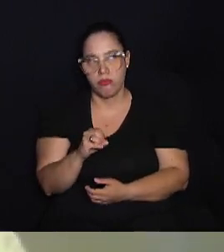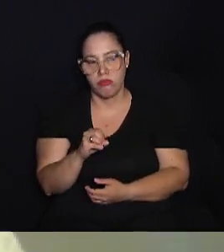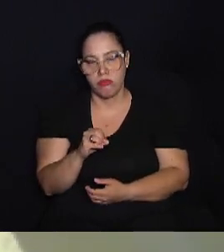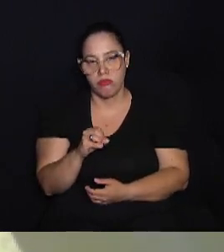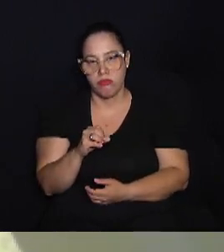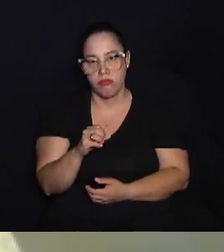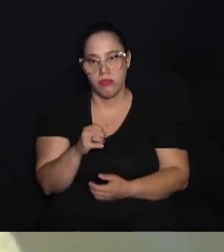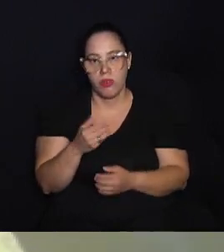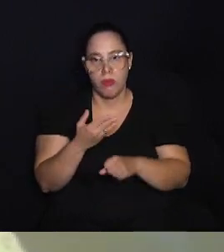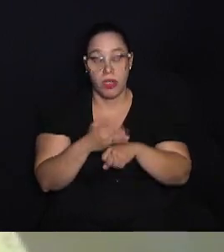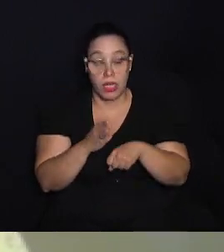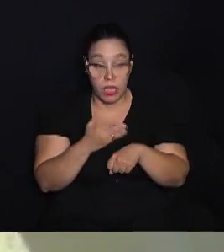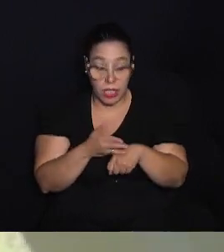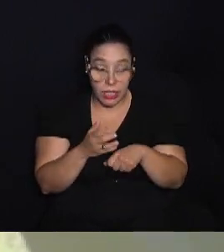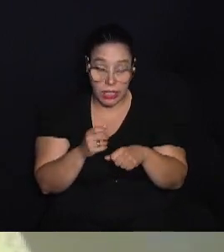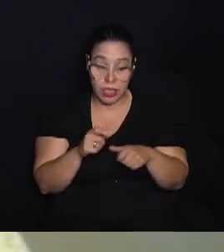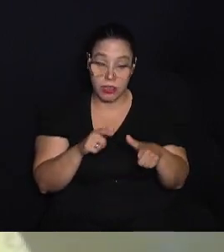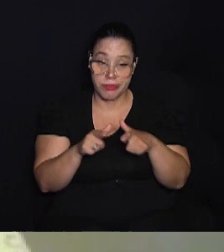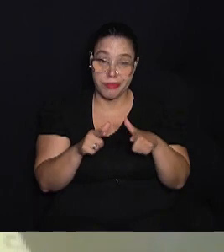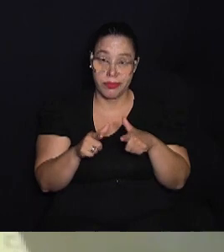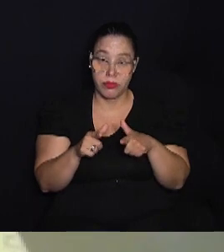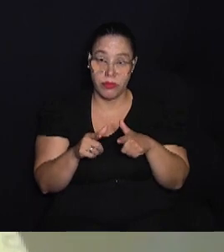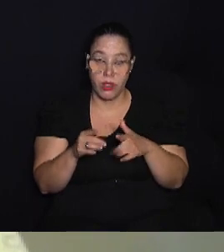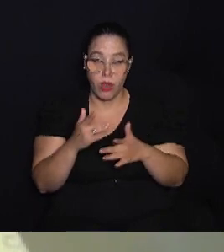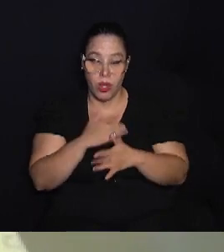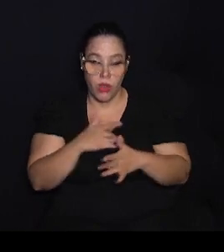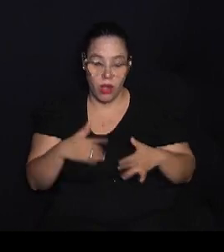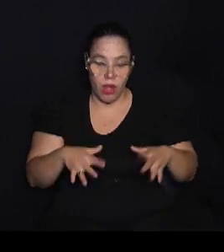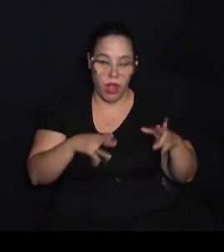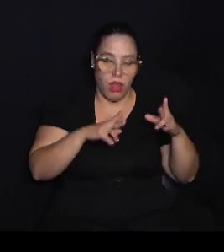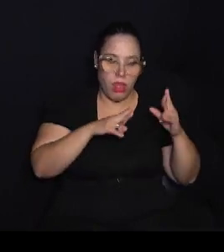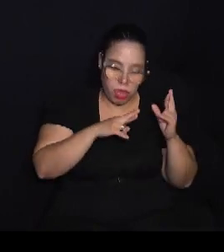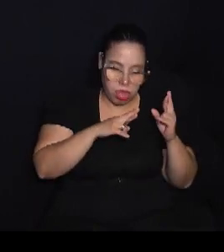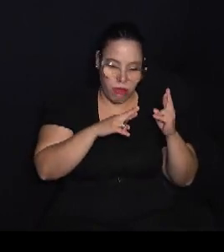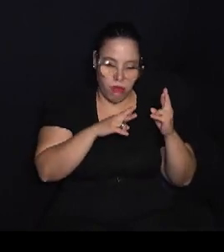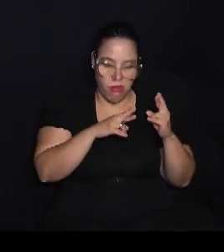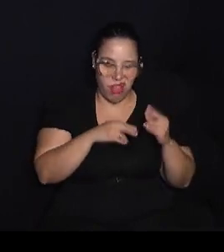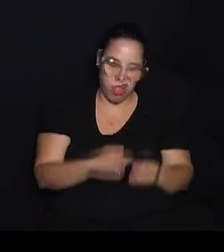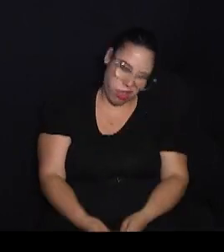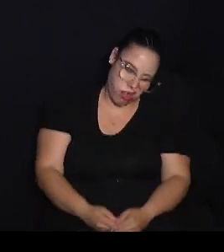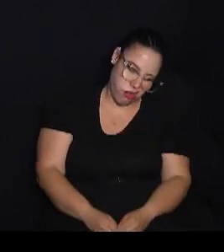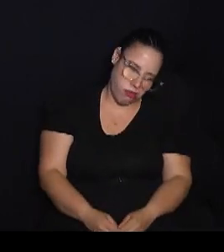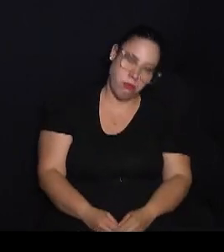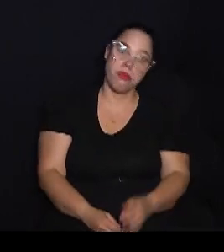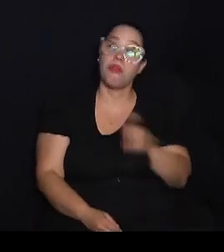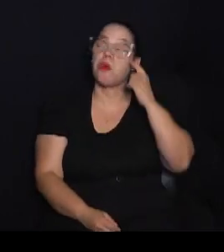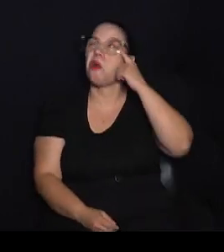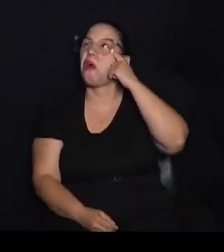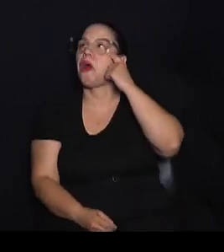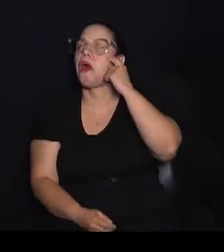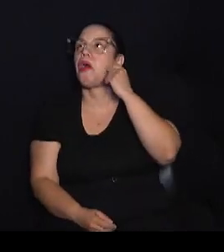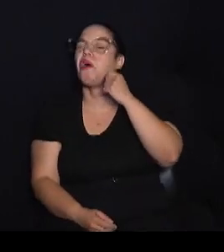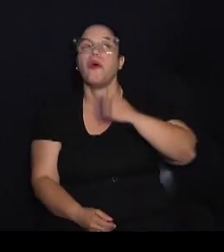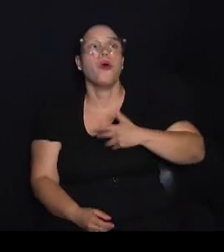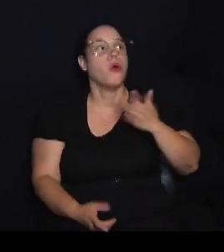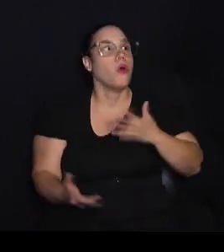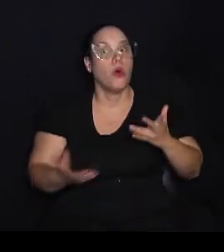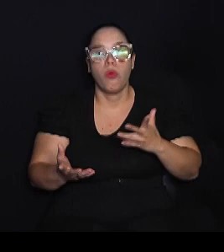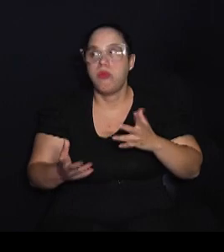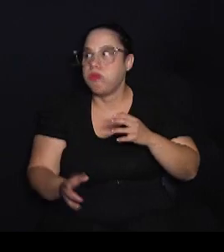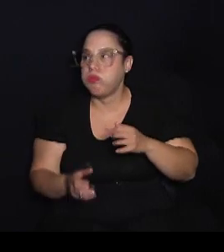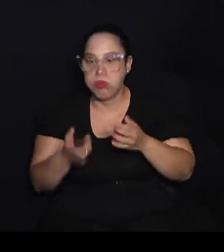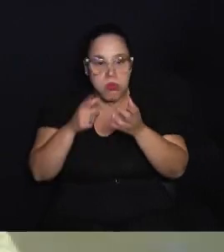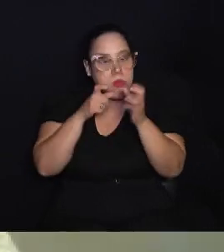dão mais tempo de preparo. A qualidade de sono piorou. A gente dorme poucas horas, a gente faz estímulo até a hora de dormir